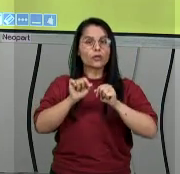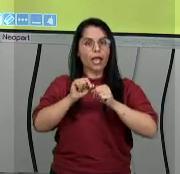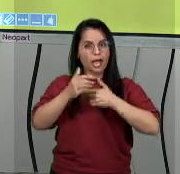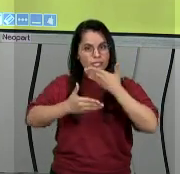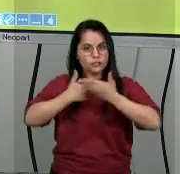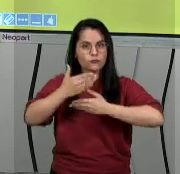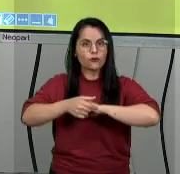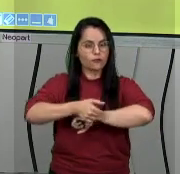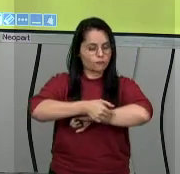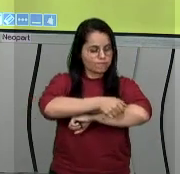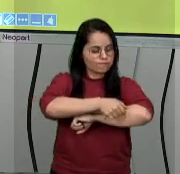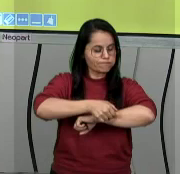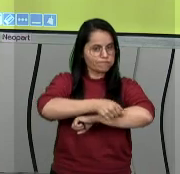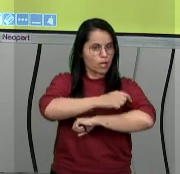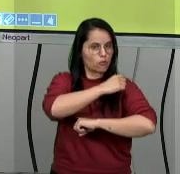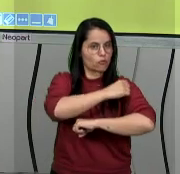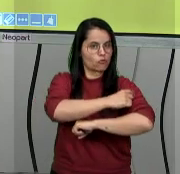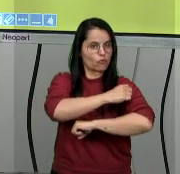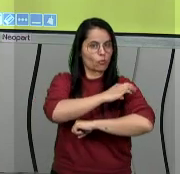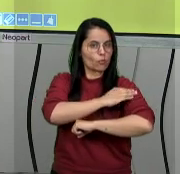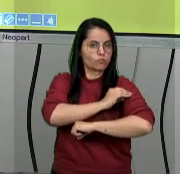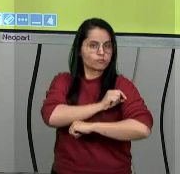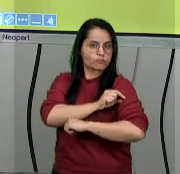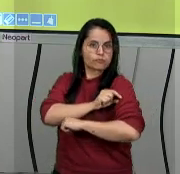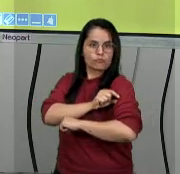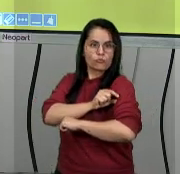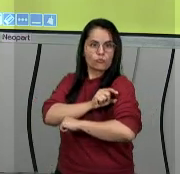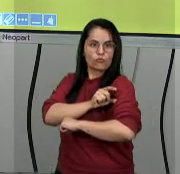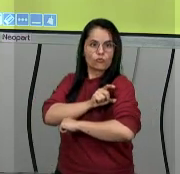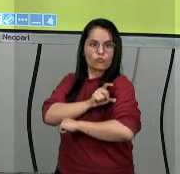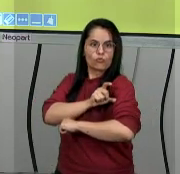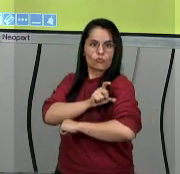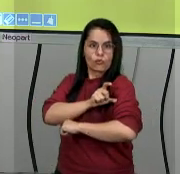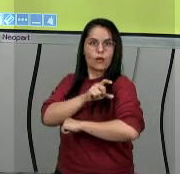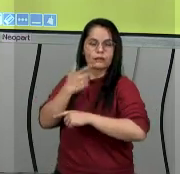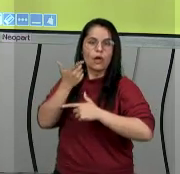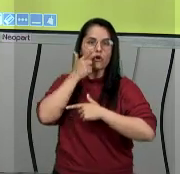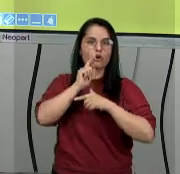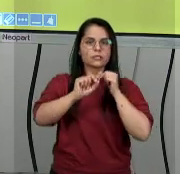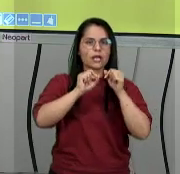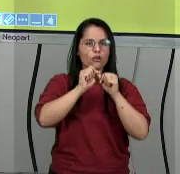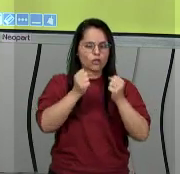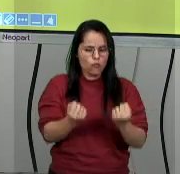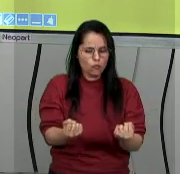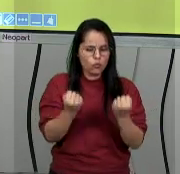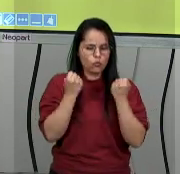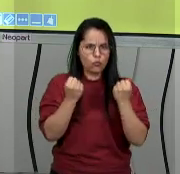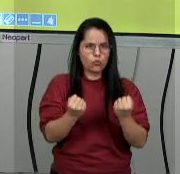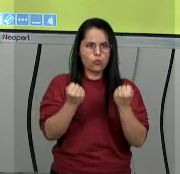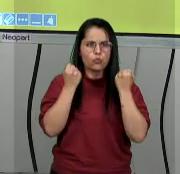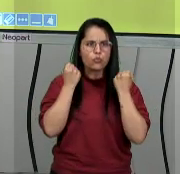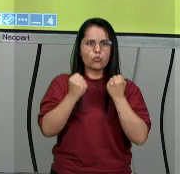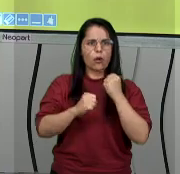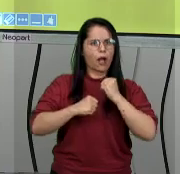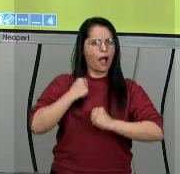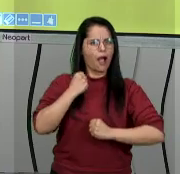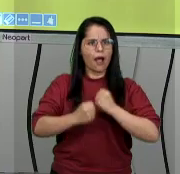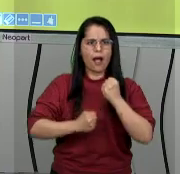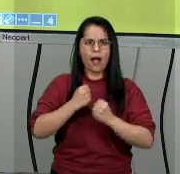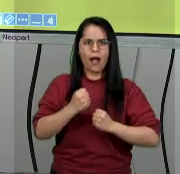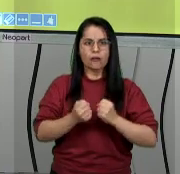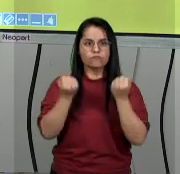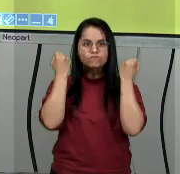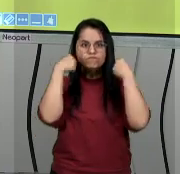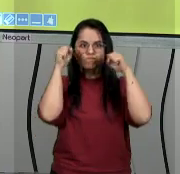o sistema muscular. E é importante fazer atividade física e treino, que você tenha esse ganho de